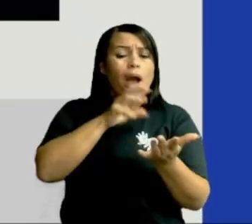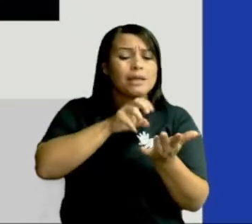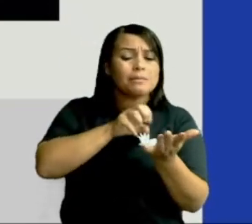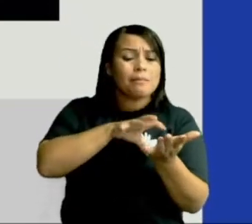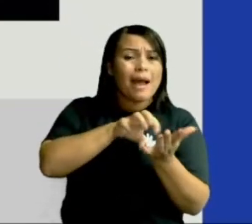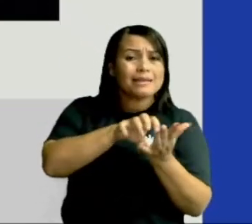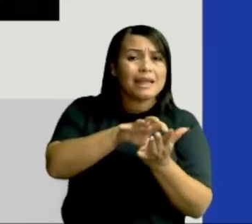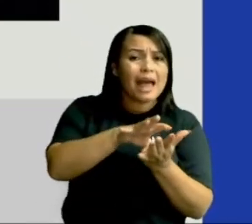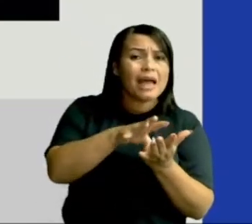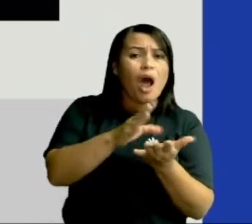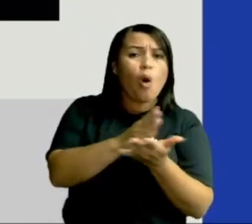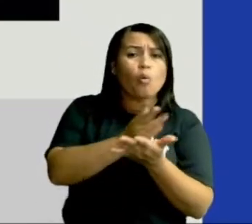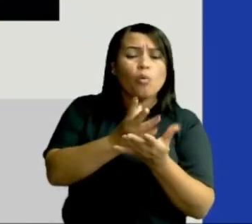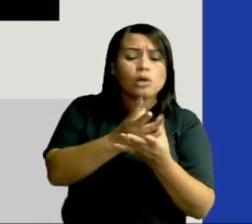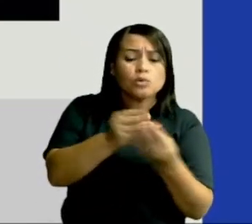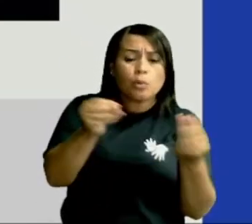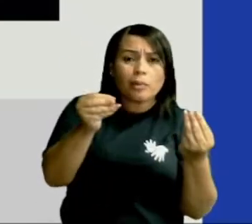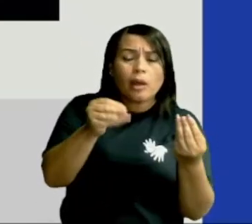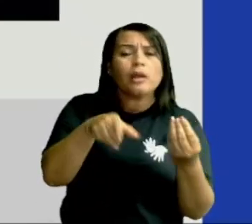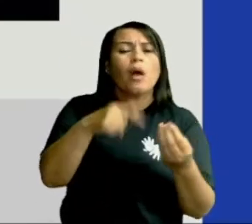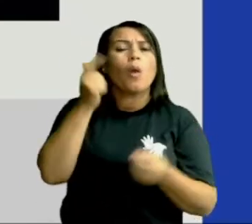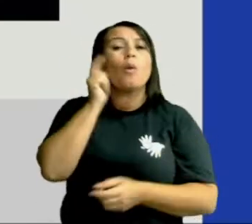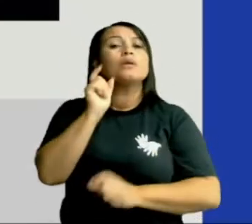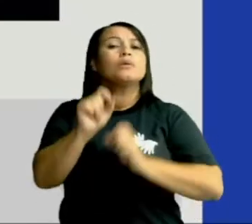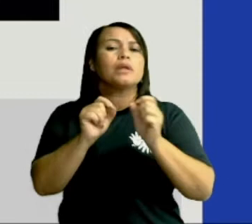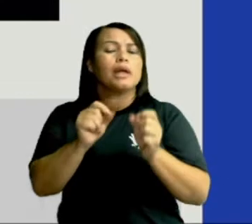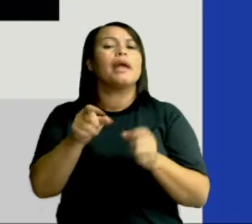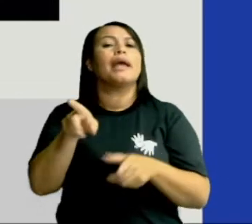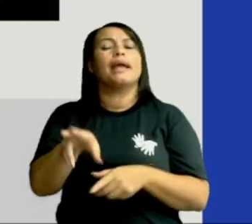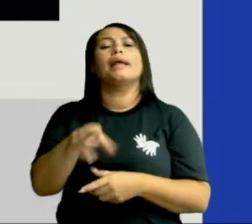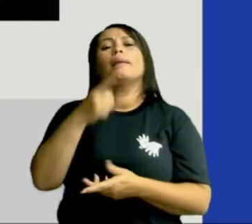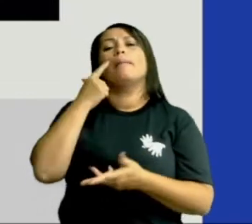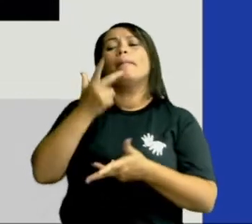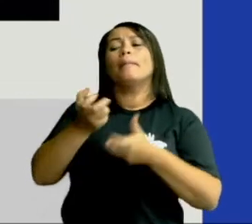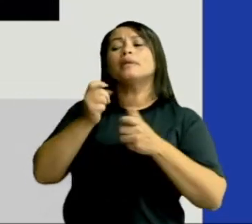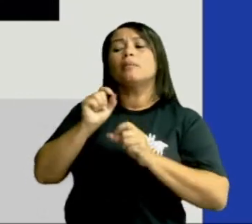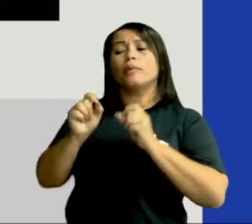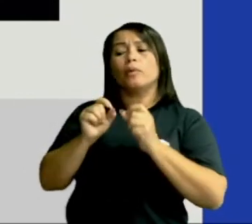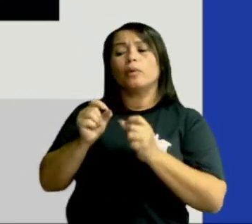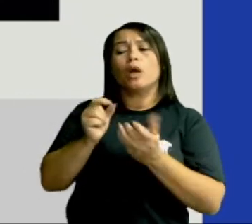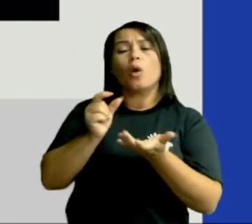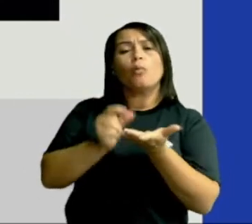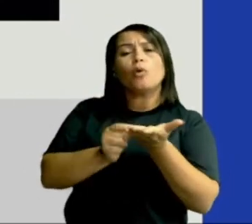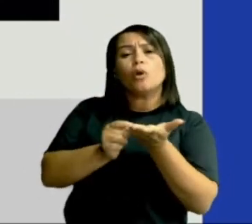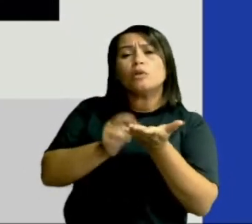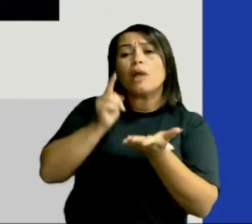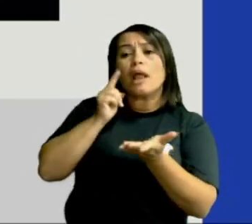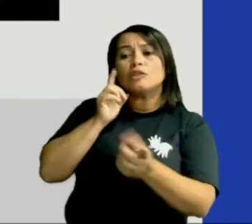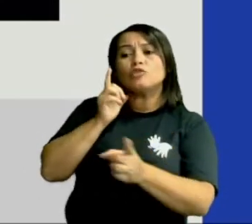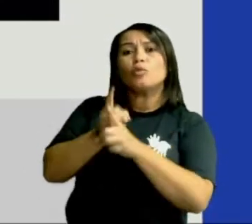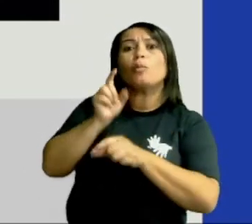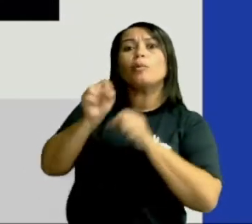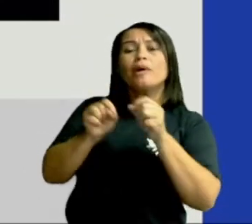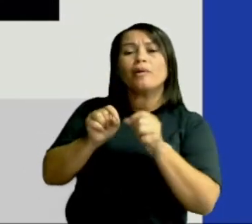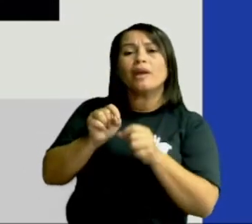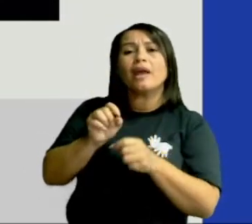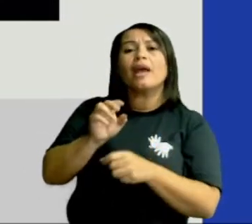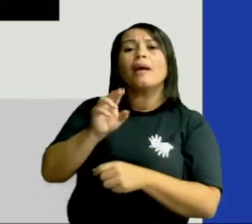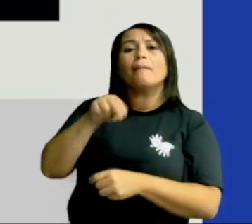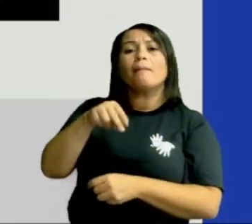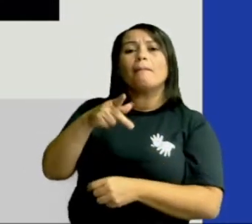dos Staphylococcus. E ele purificou esse micro-organismo e descobriu que era um fungo